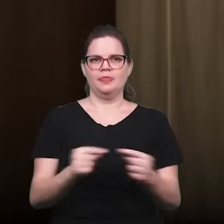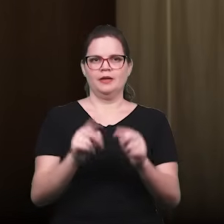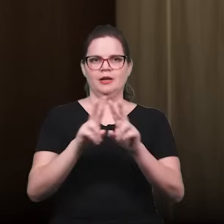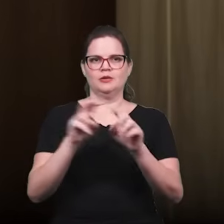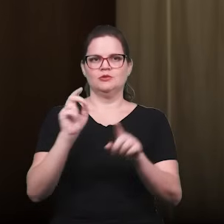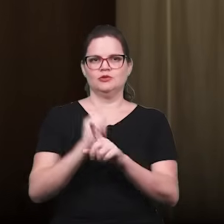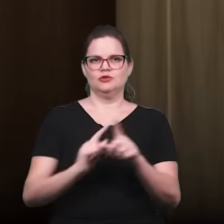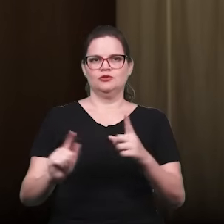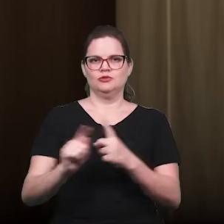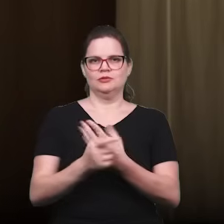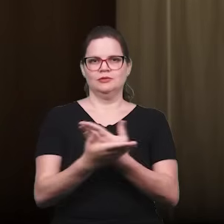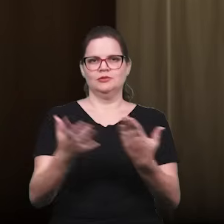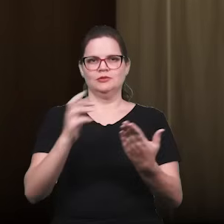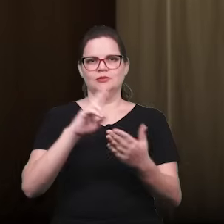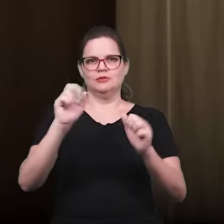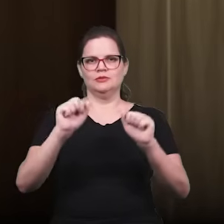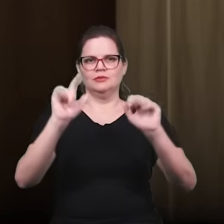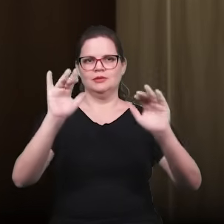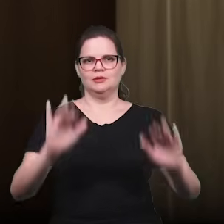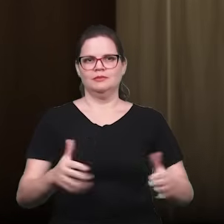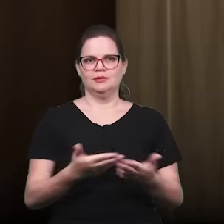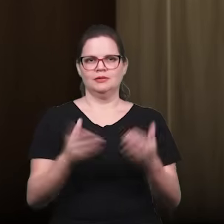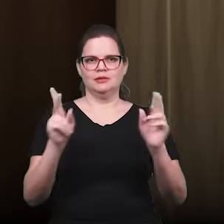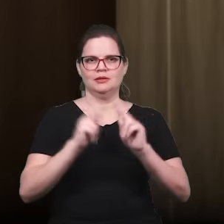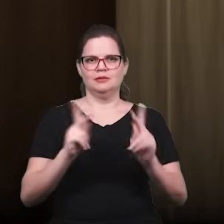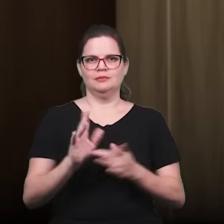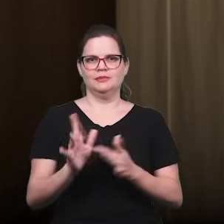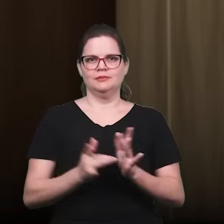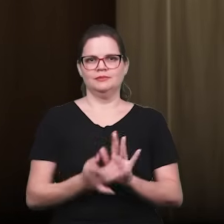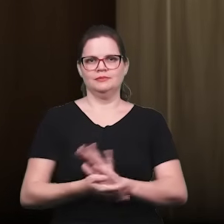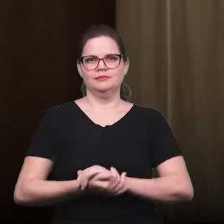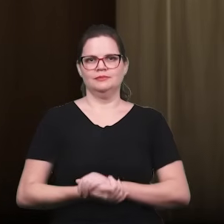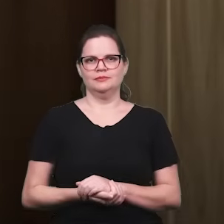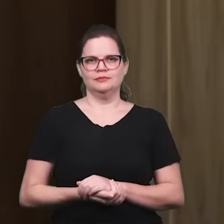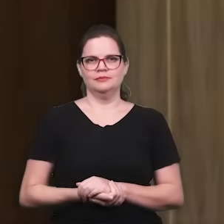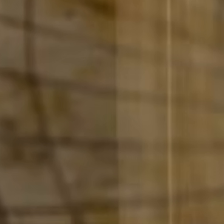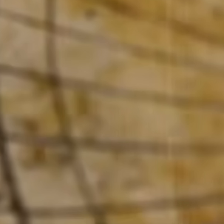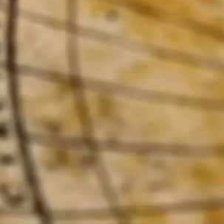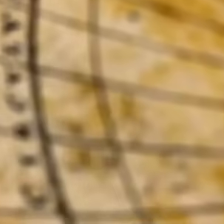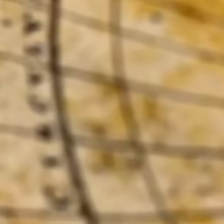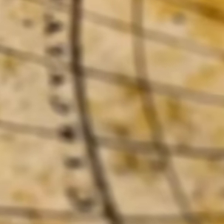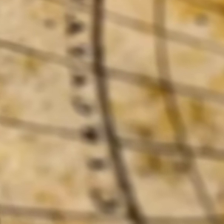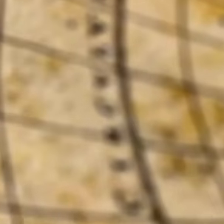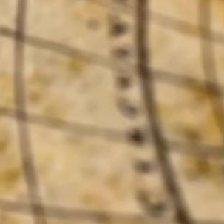geográfica. Que o Senhor vos abençoe. A paz do Senhor Jesus.